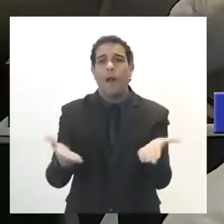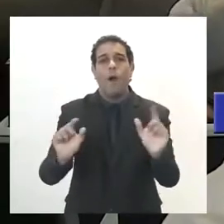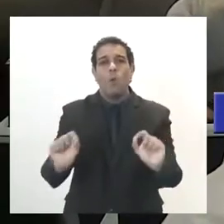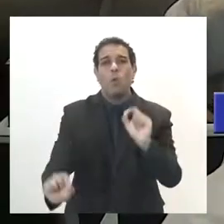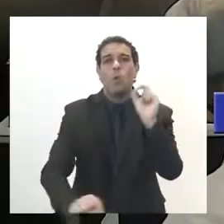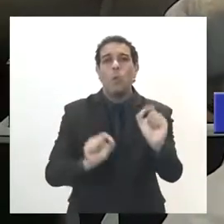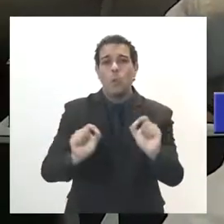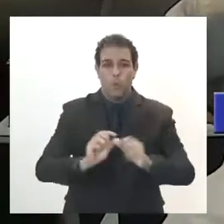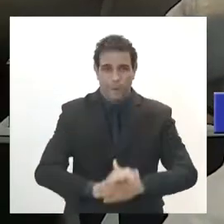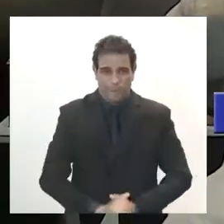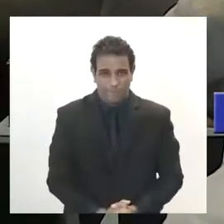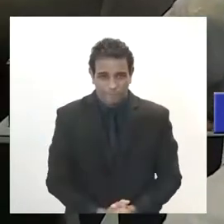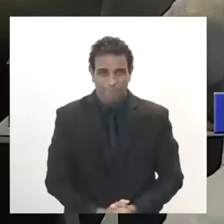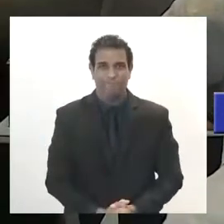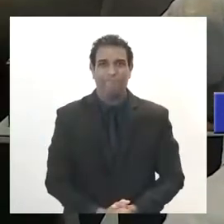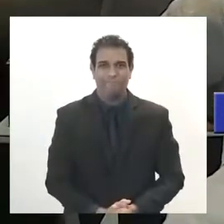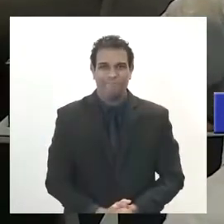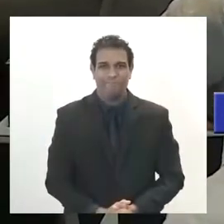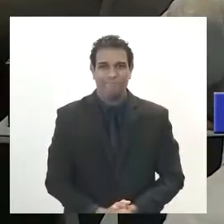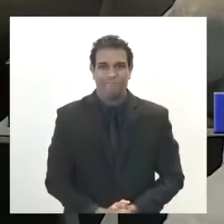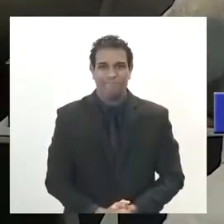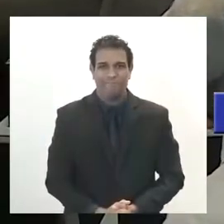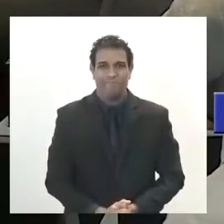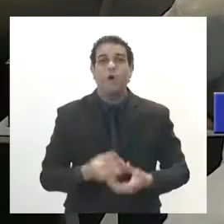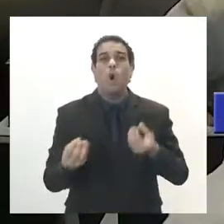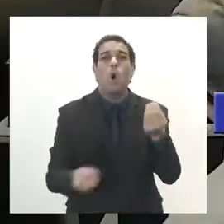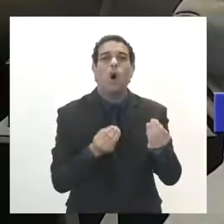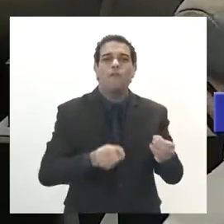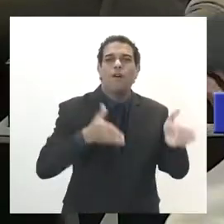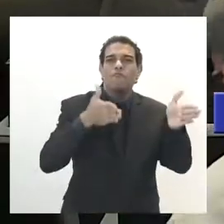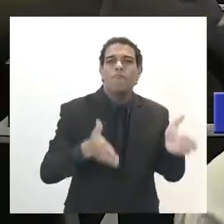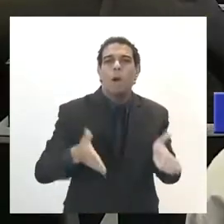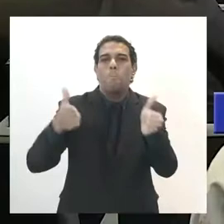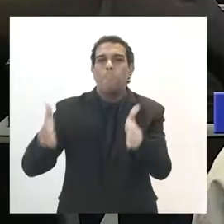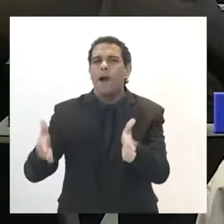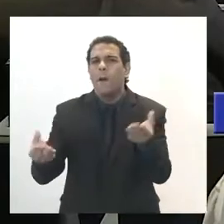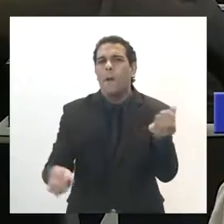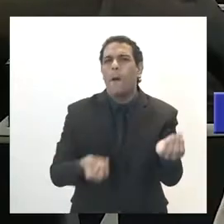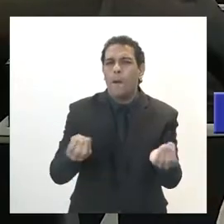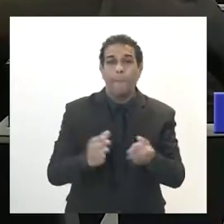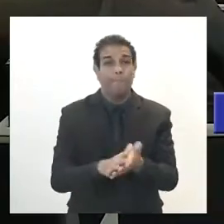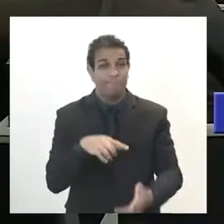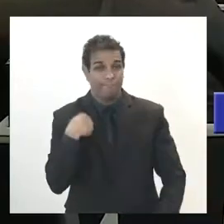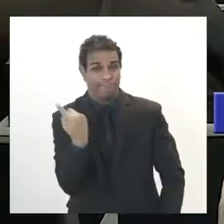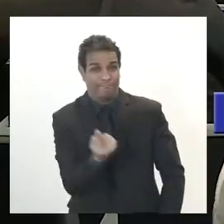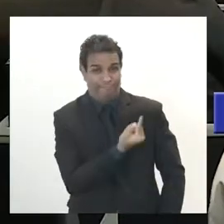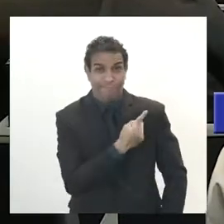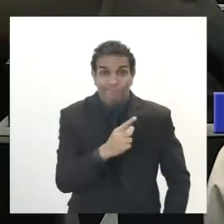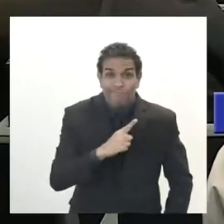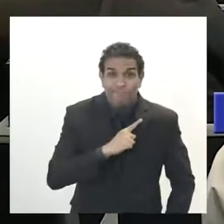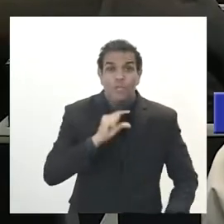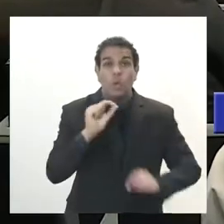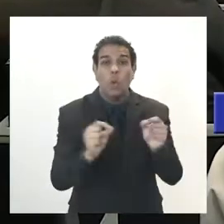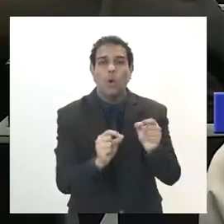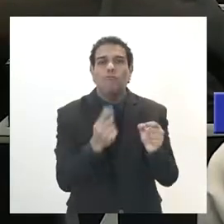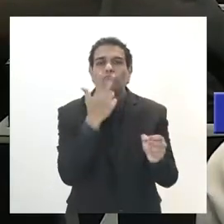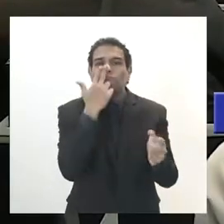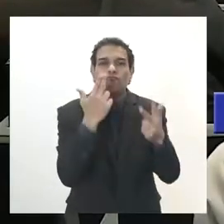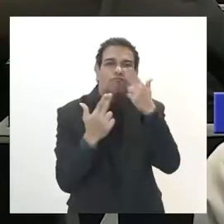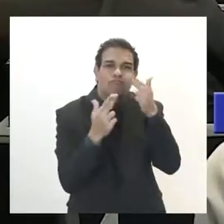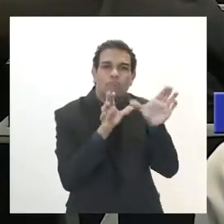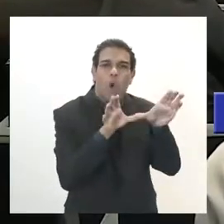pública é da seguinte forma e nós vamos formando mesas